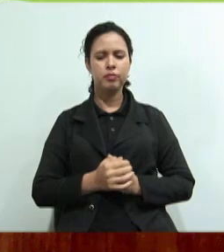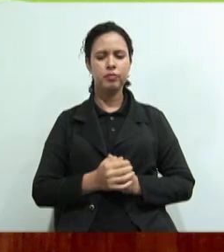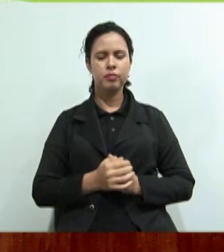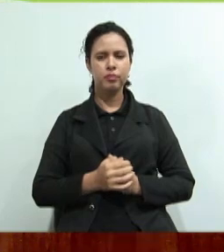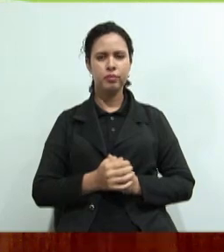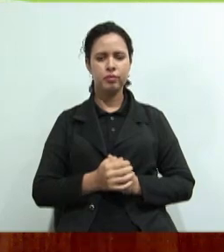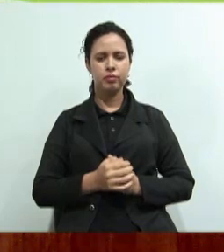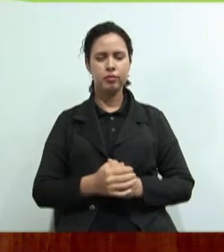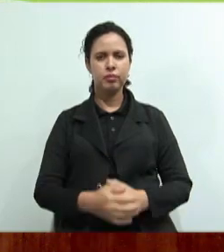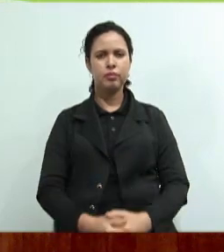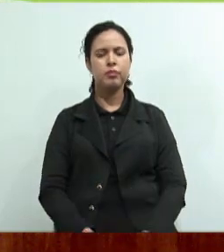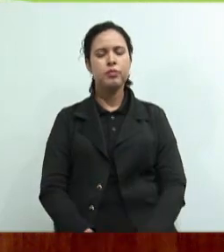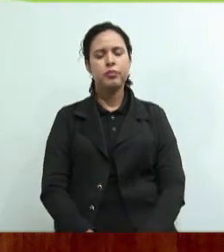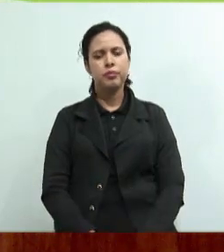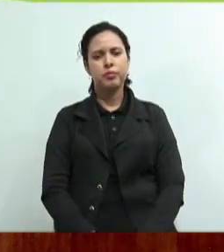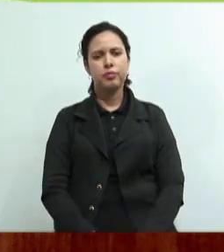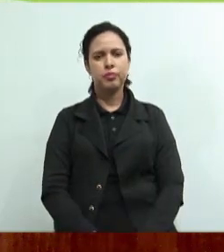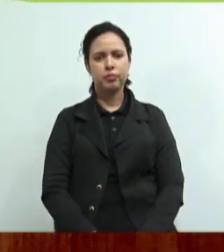Alisson Oliveira,